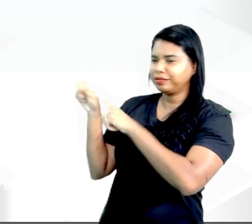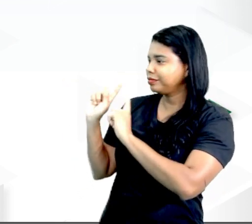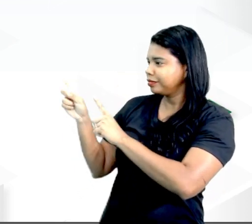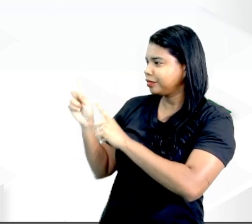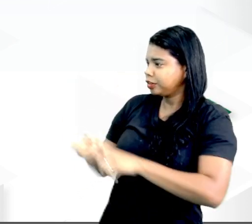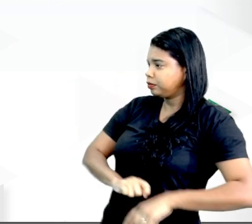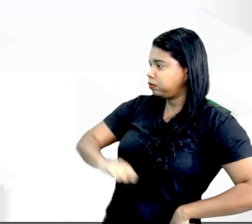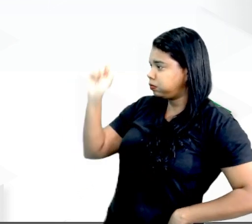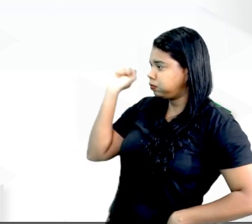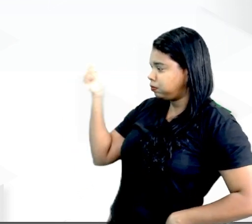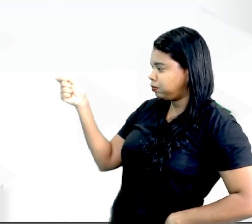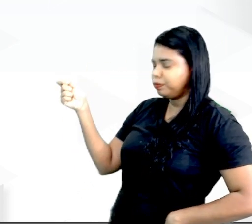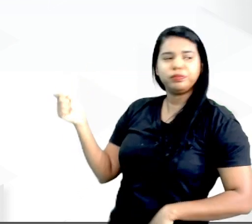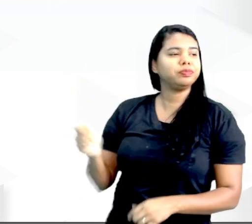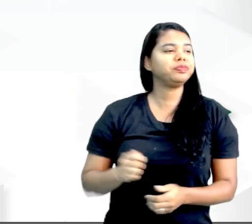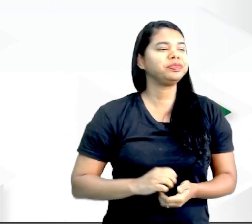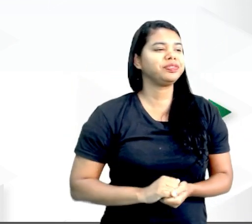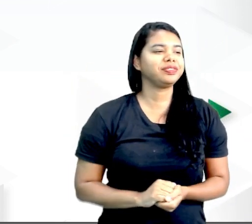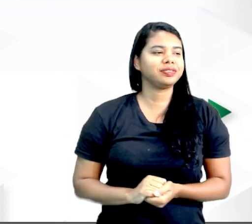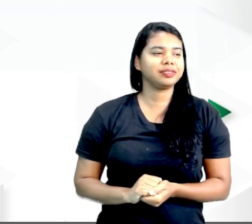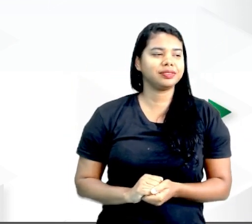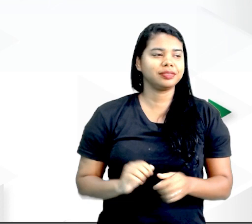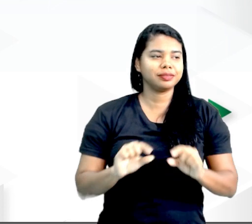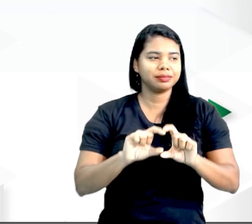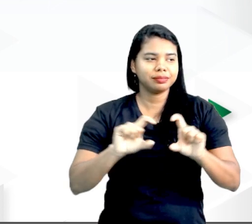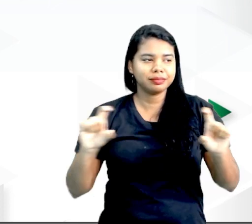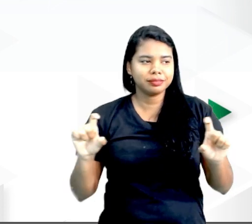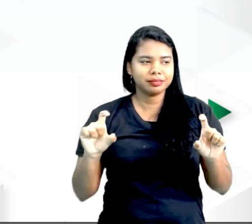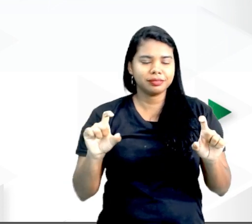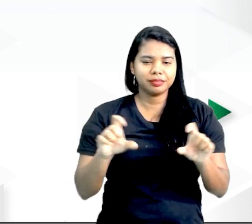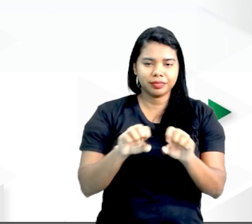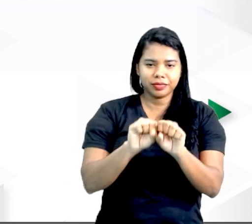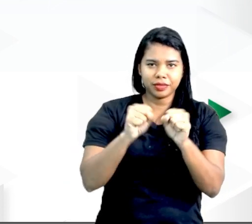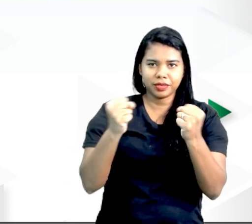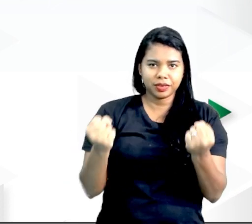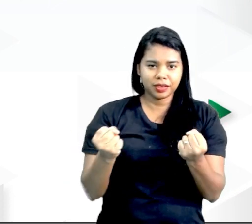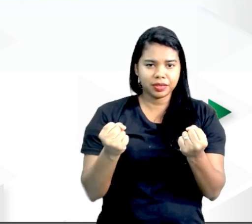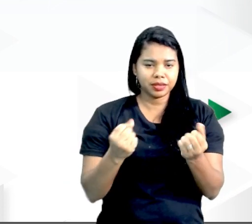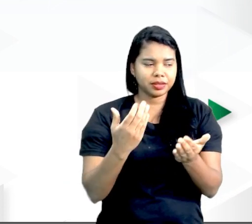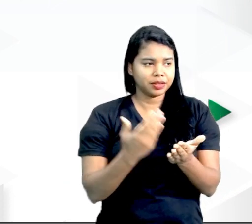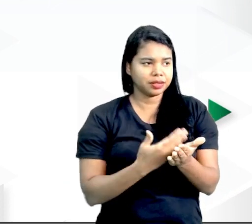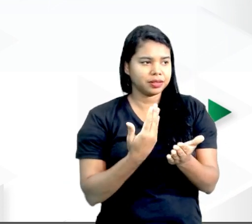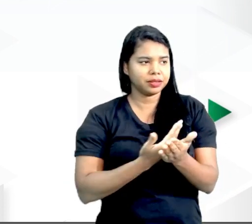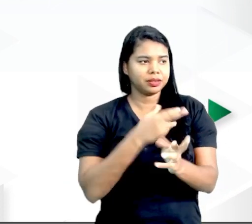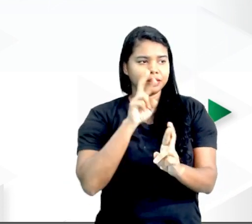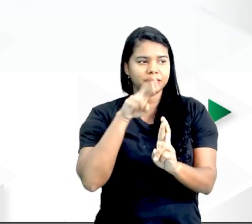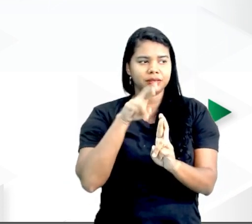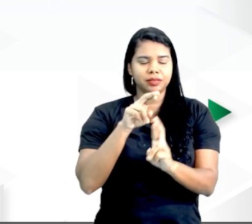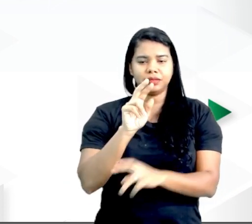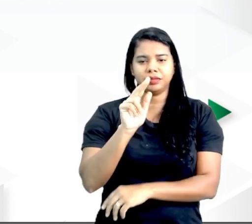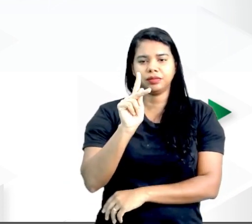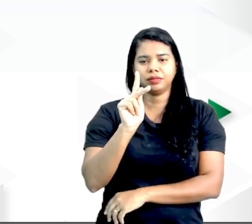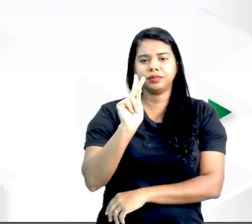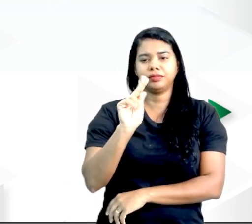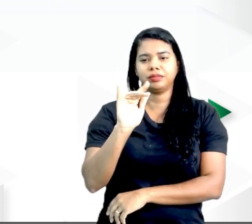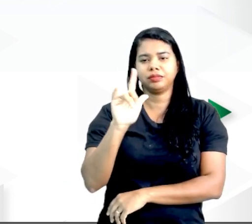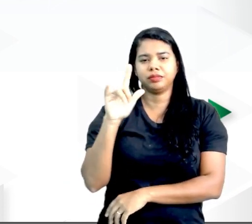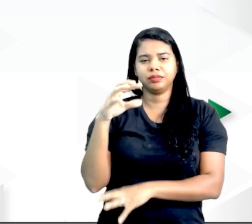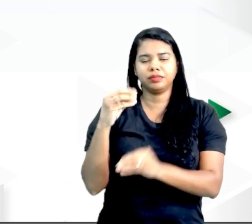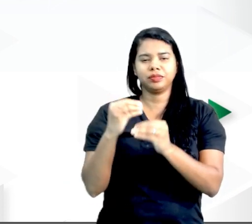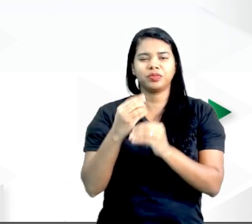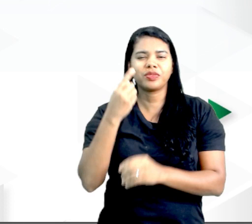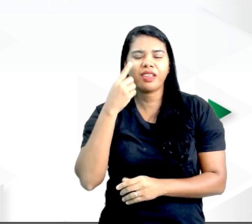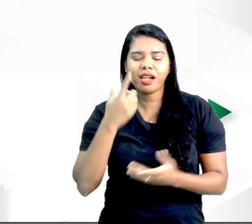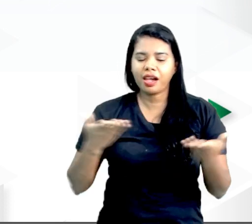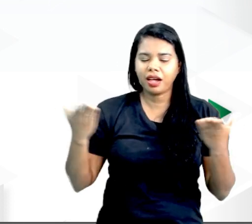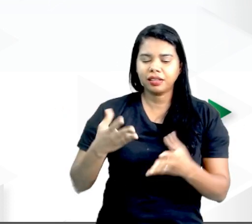peixeira na mão, revoltado, a régua querendo quebrar o litro, que faz a referência ao quilo, tá? E a gente vai ver agora. A